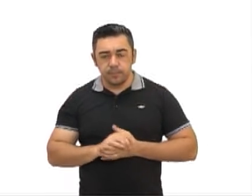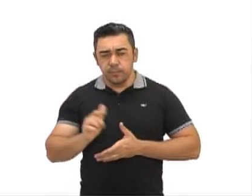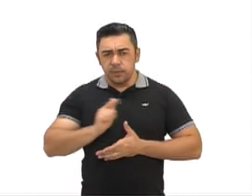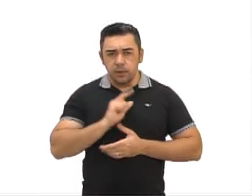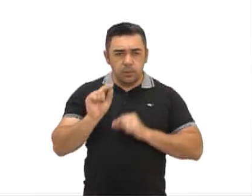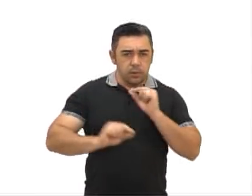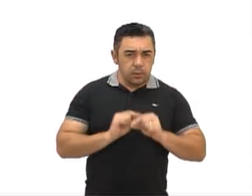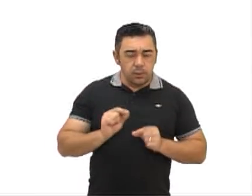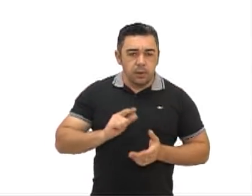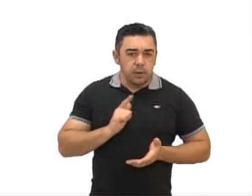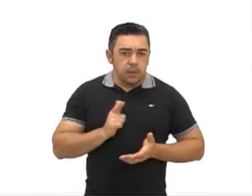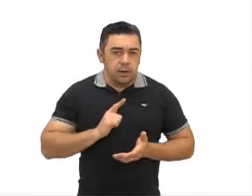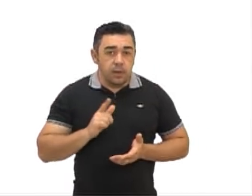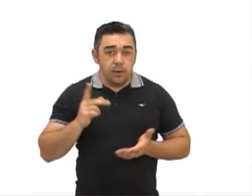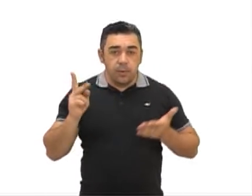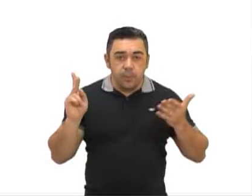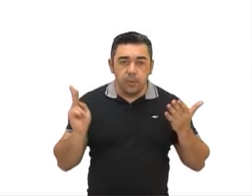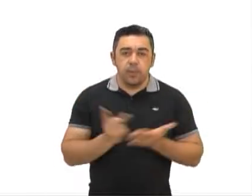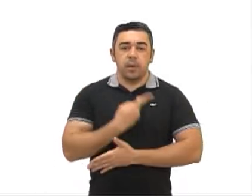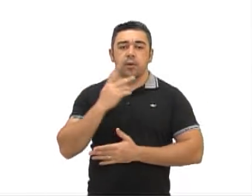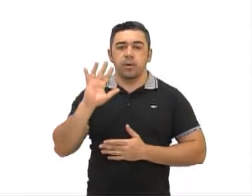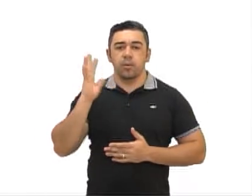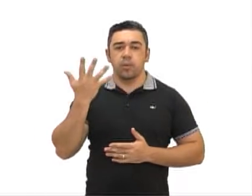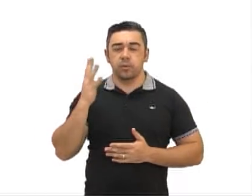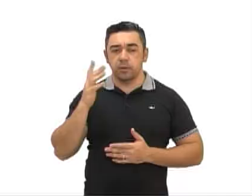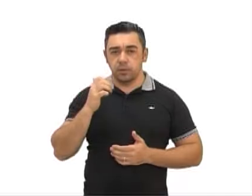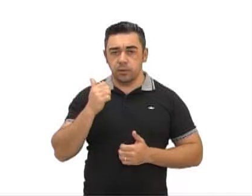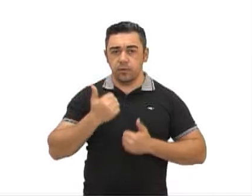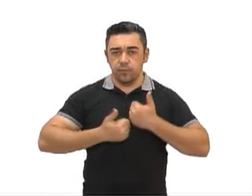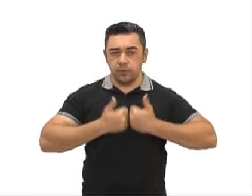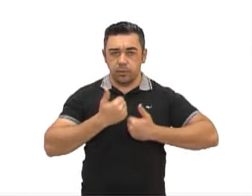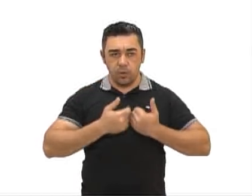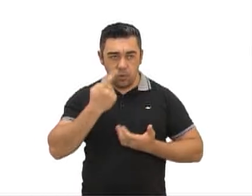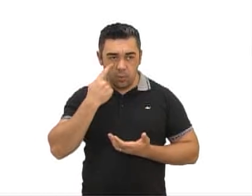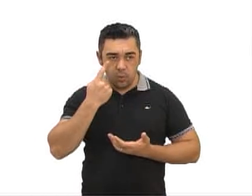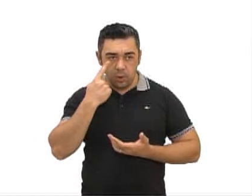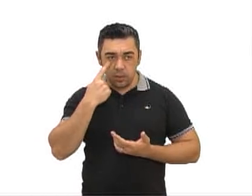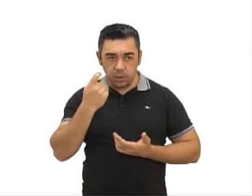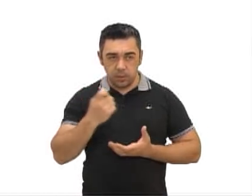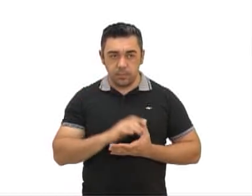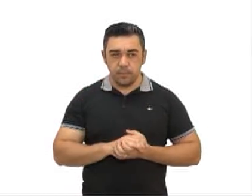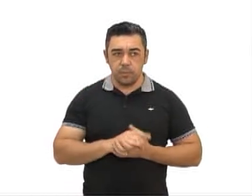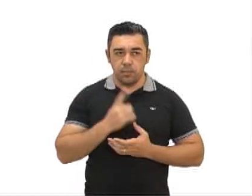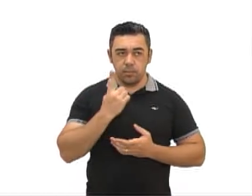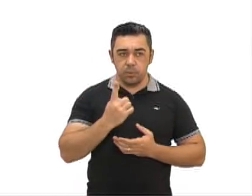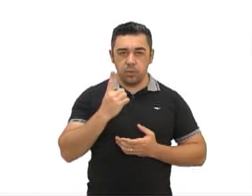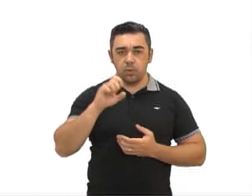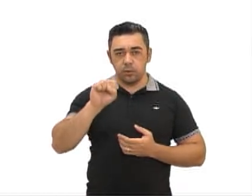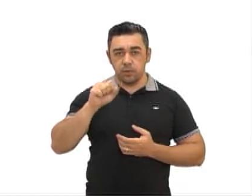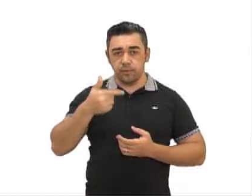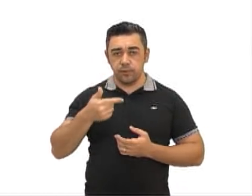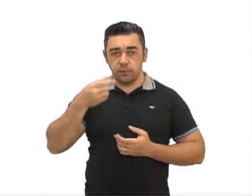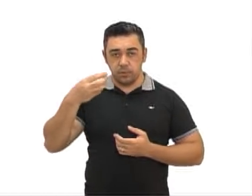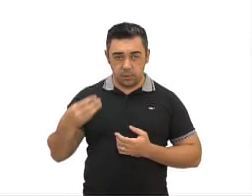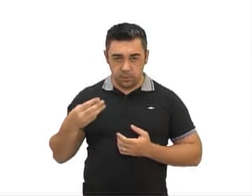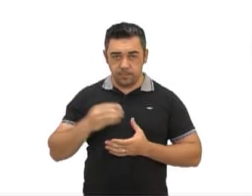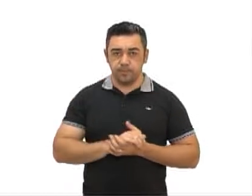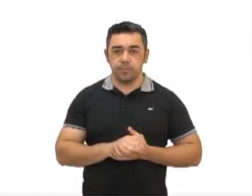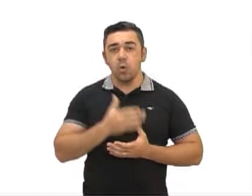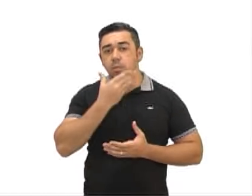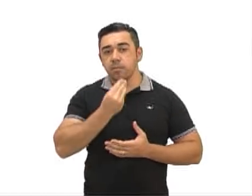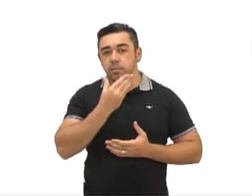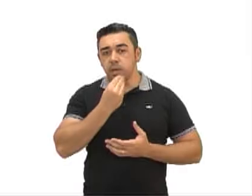uma jogada irregular do futebol. Olha que interessante. Em 1823, um aluno